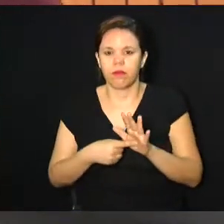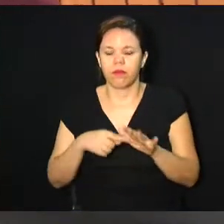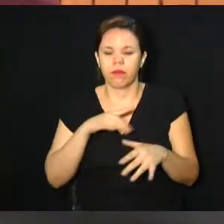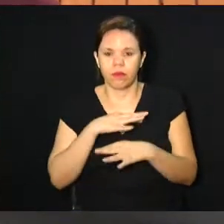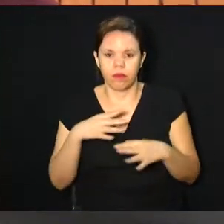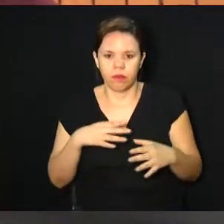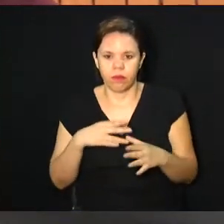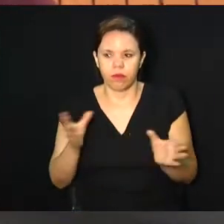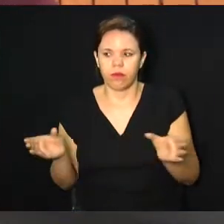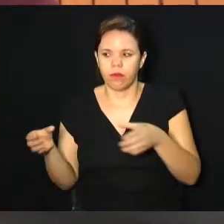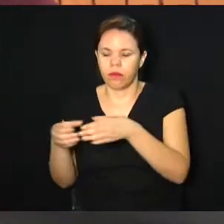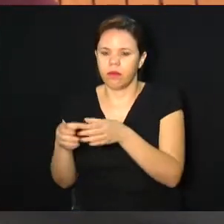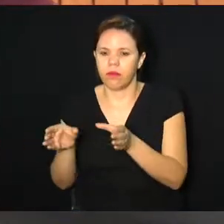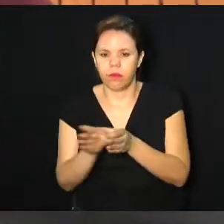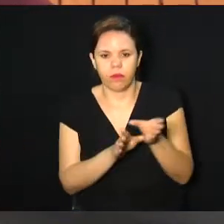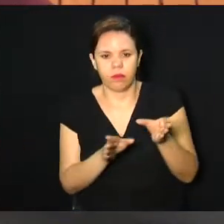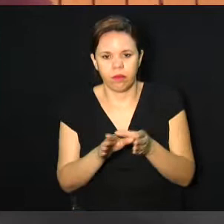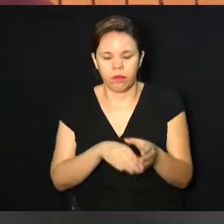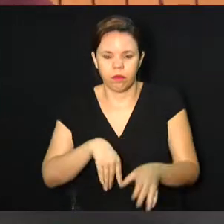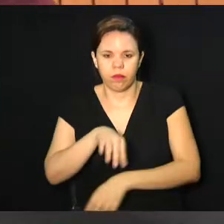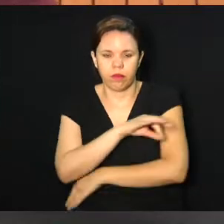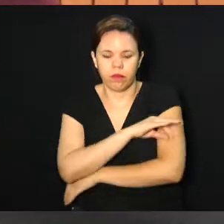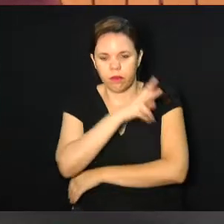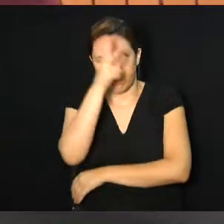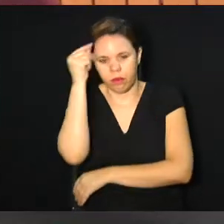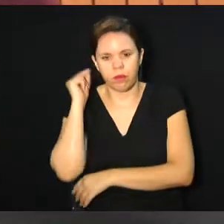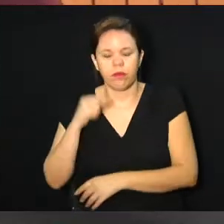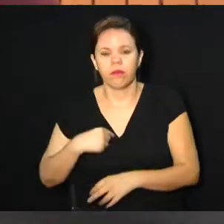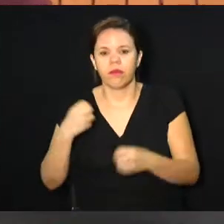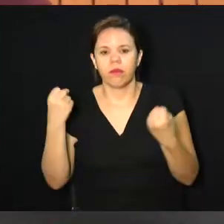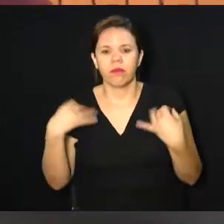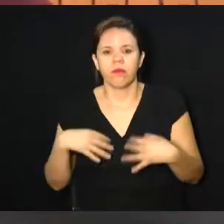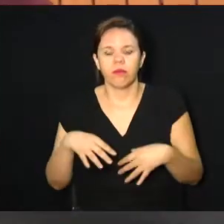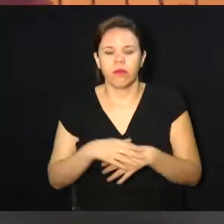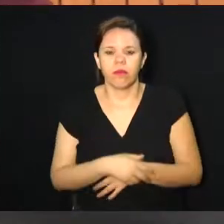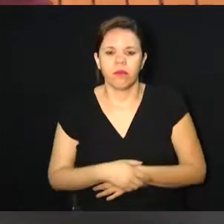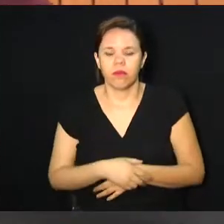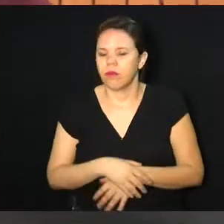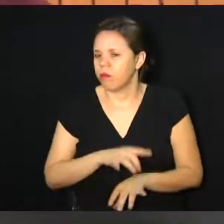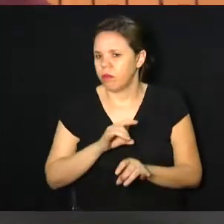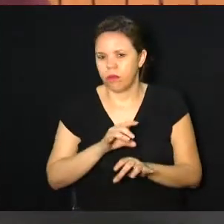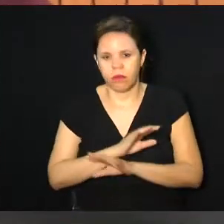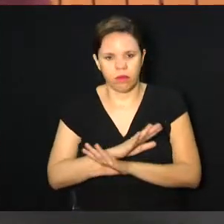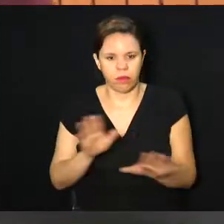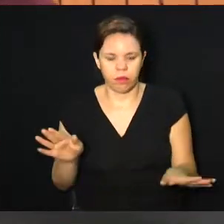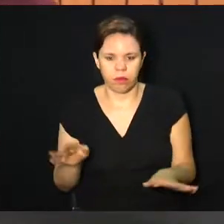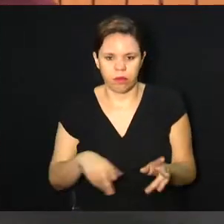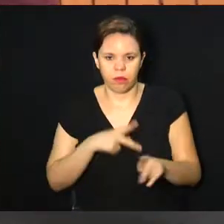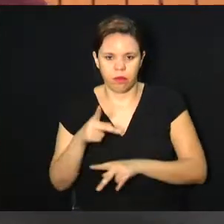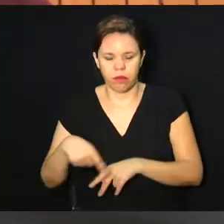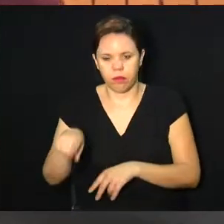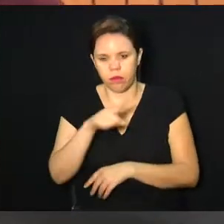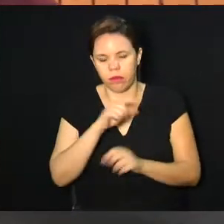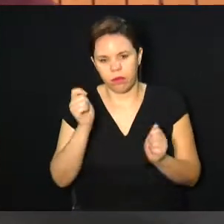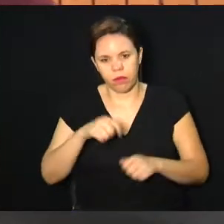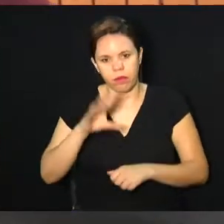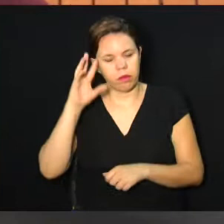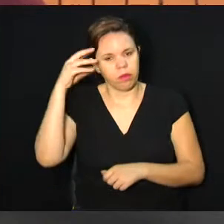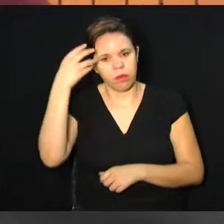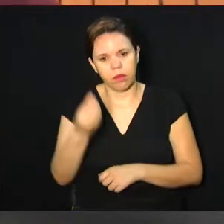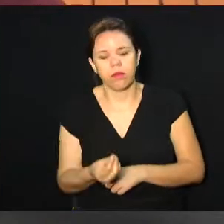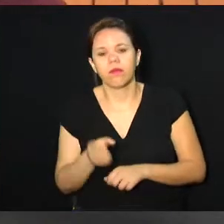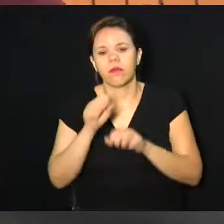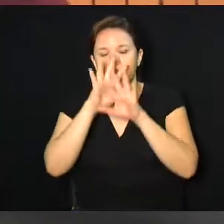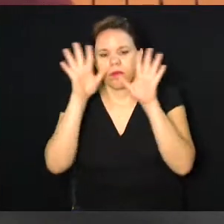conselhos municipais, explicando, sem termos muito técnicos, para que a população possa entender direitinho o que é